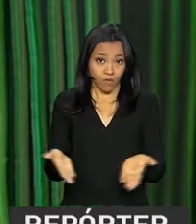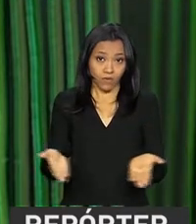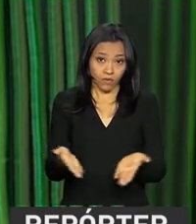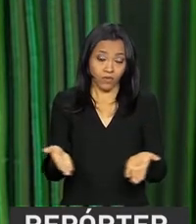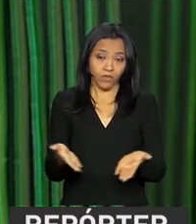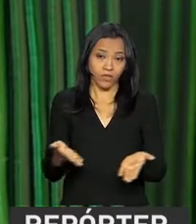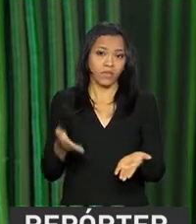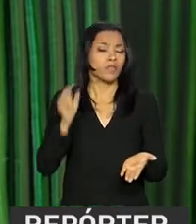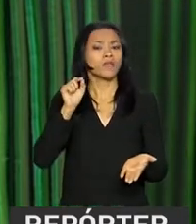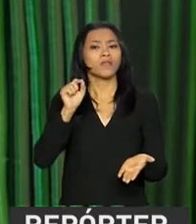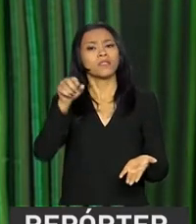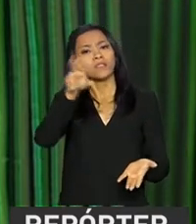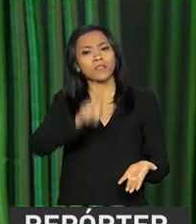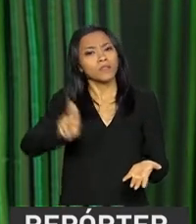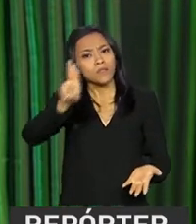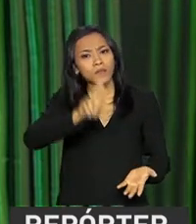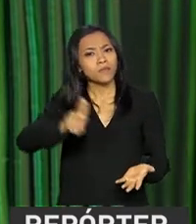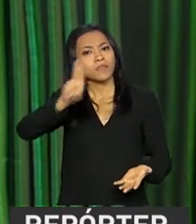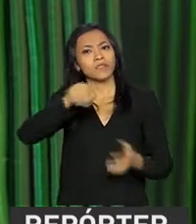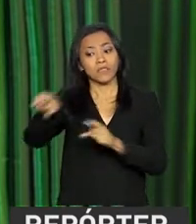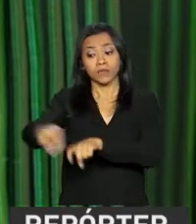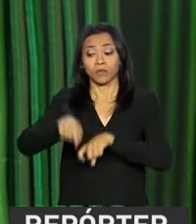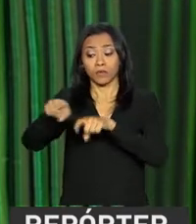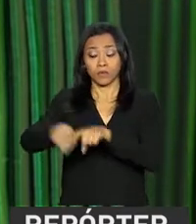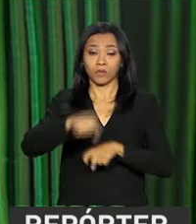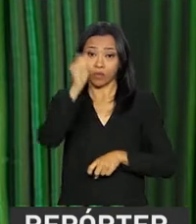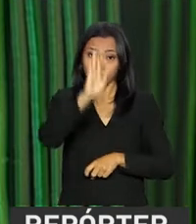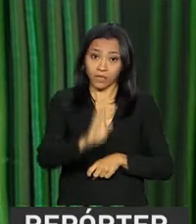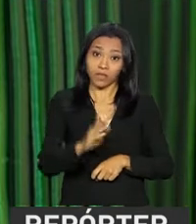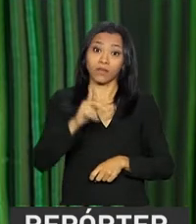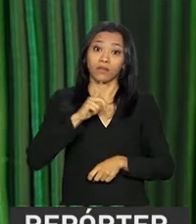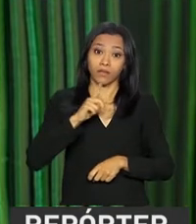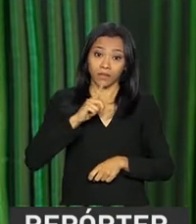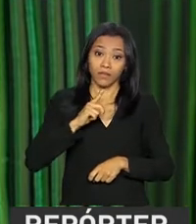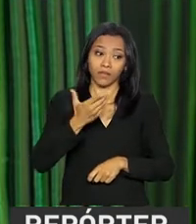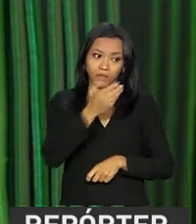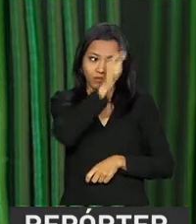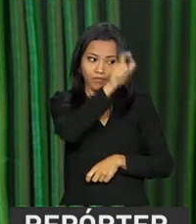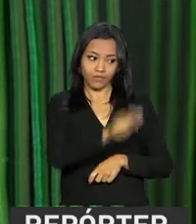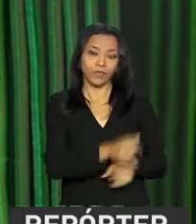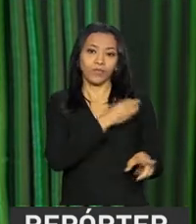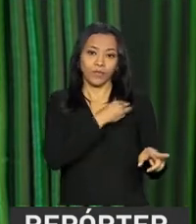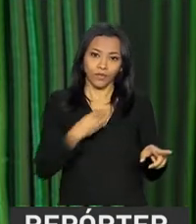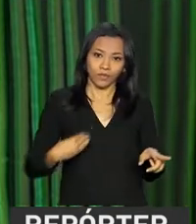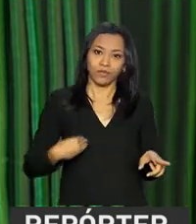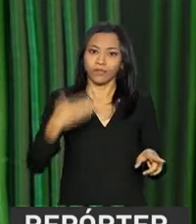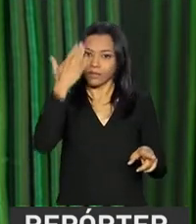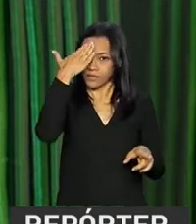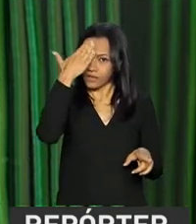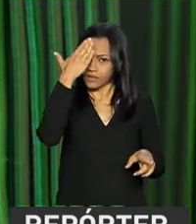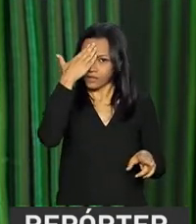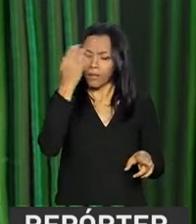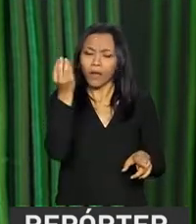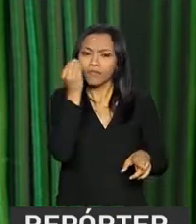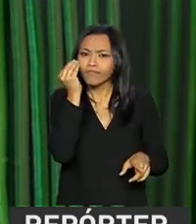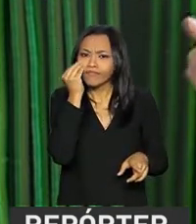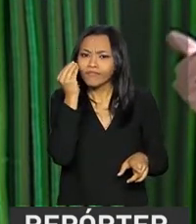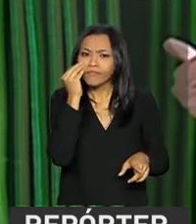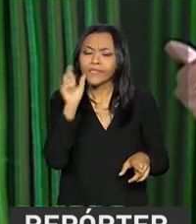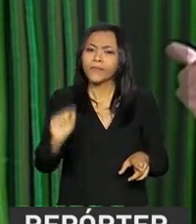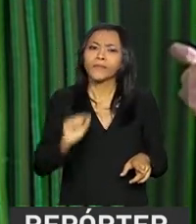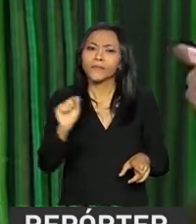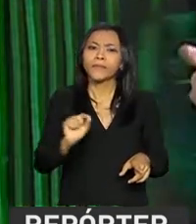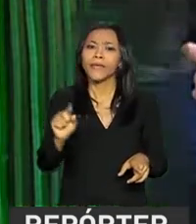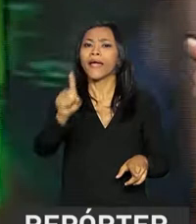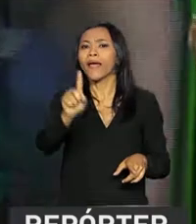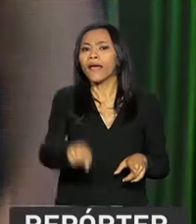que hoje se utiliza na agricultura brasileira, está aí o nosso Blairo Maggi para atestar esses fatos, são